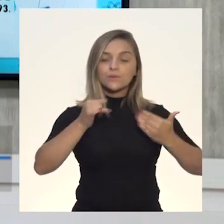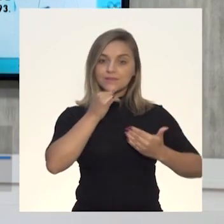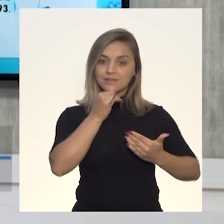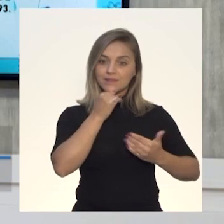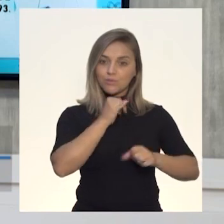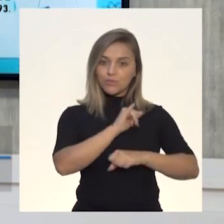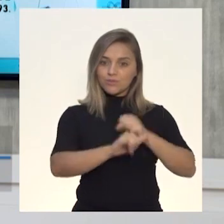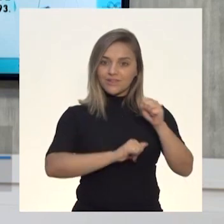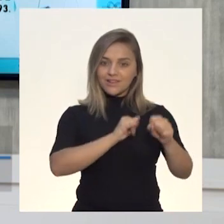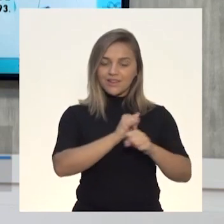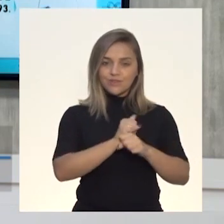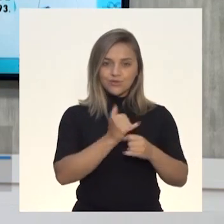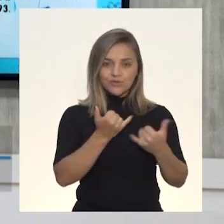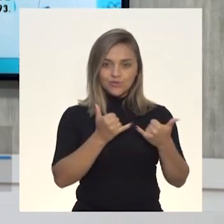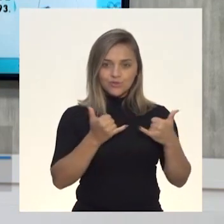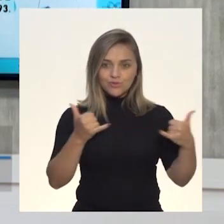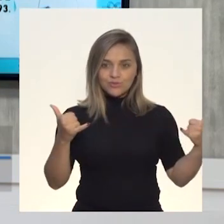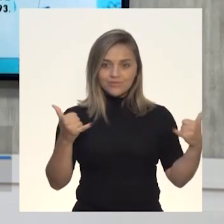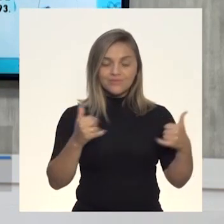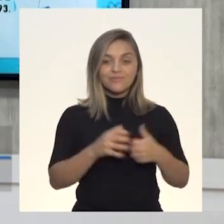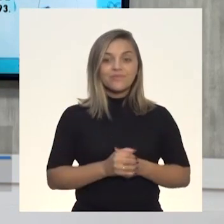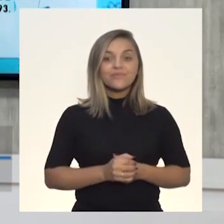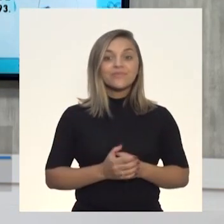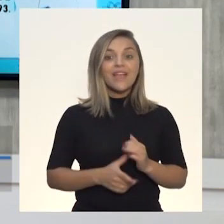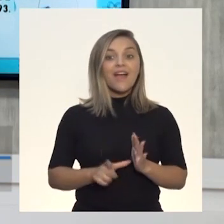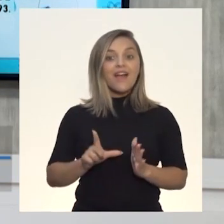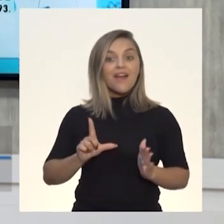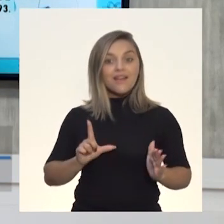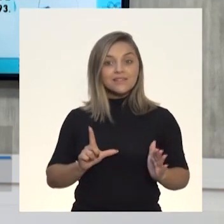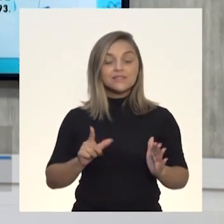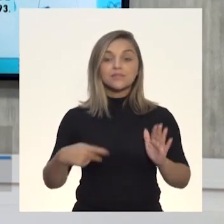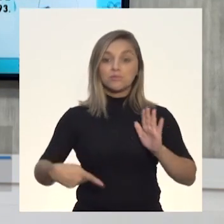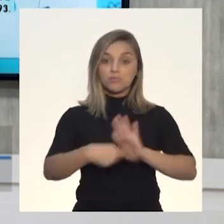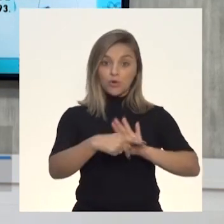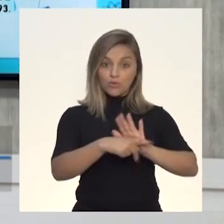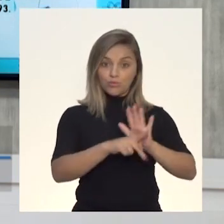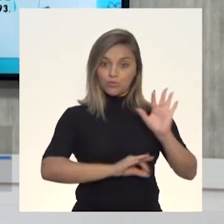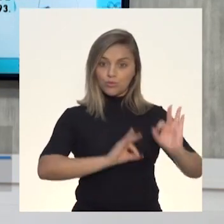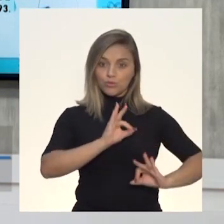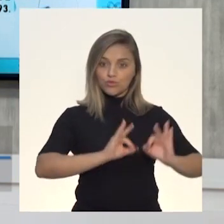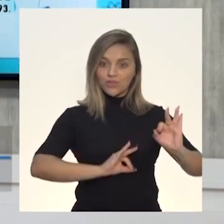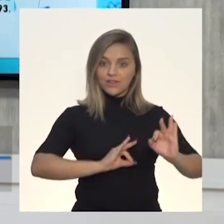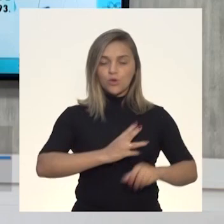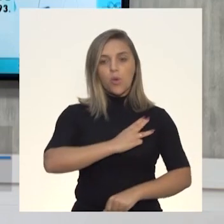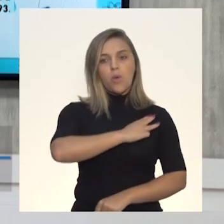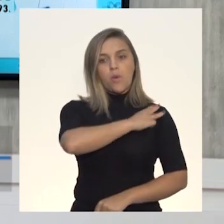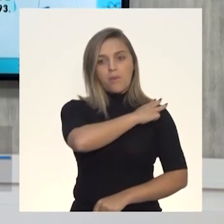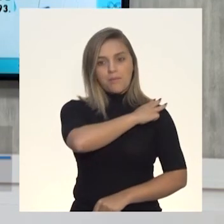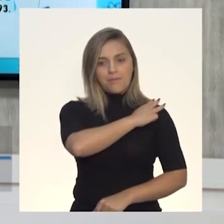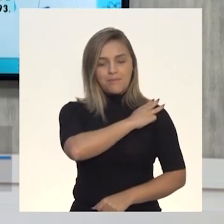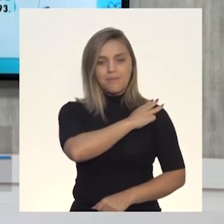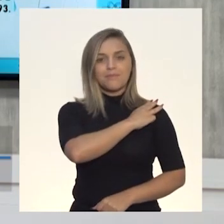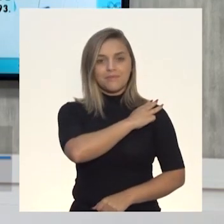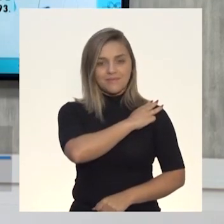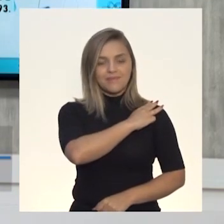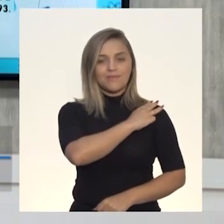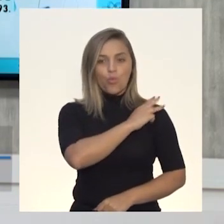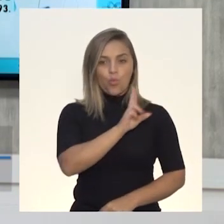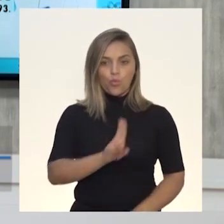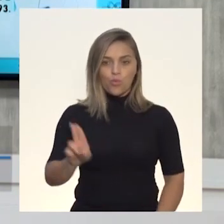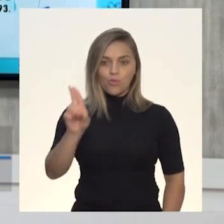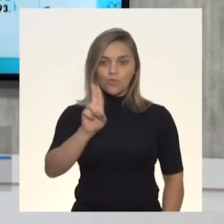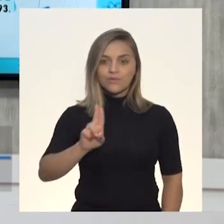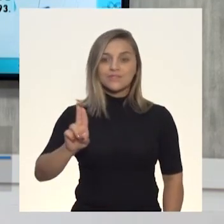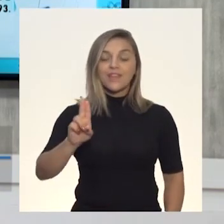conexão? Algo que foi de início um projeto militar, né? E universitário, não